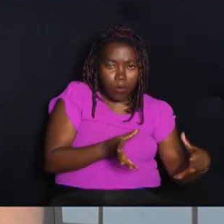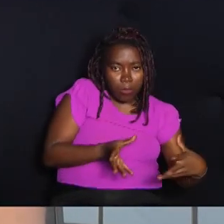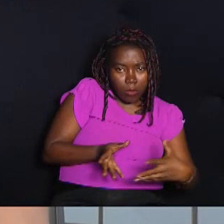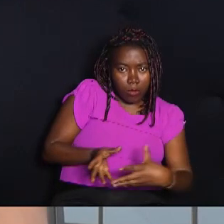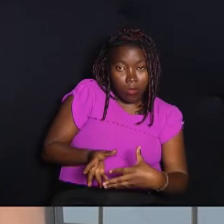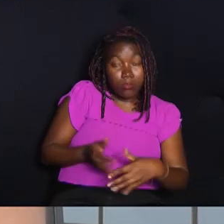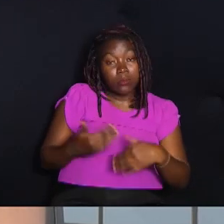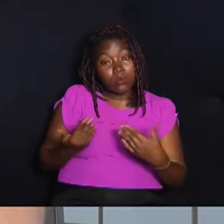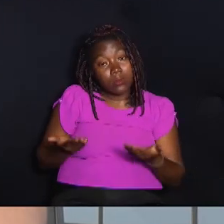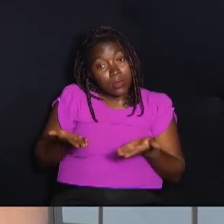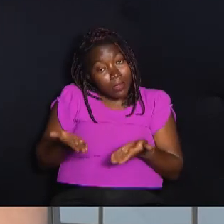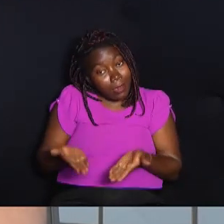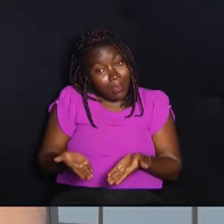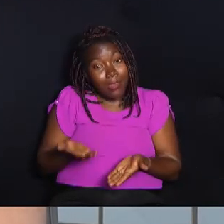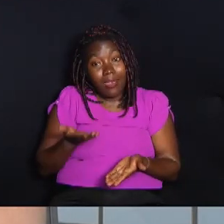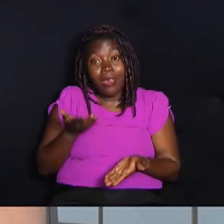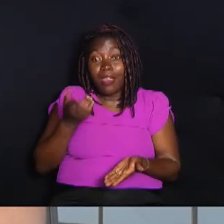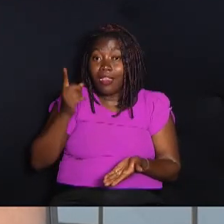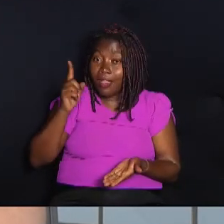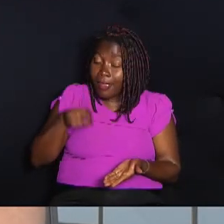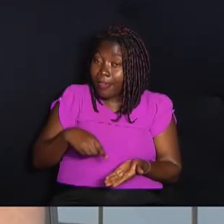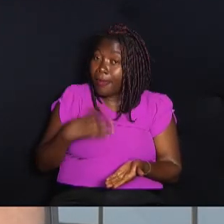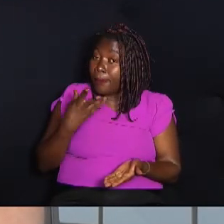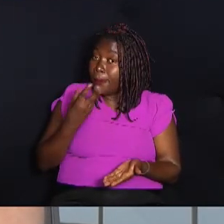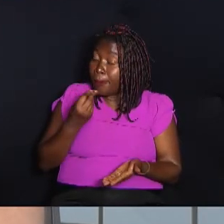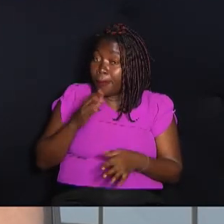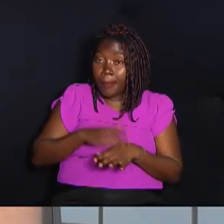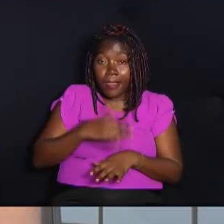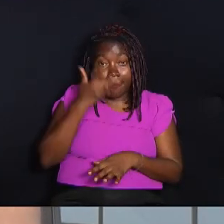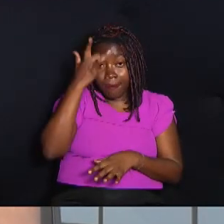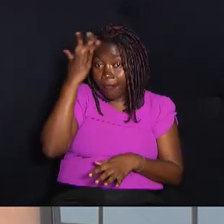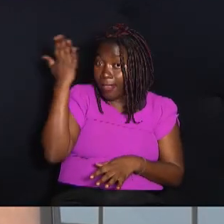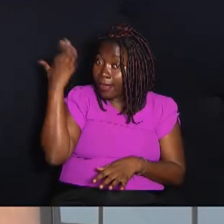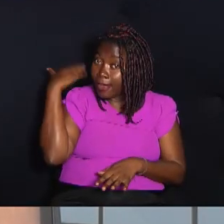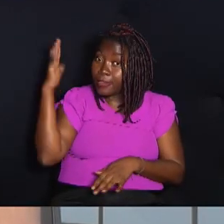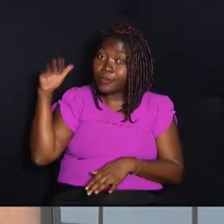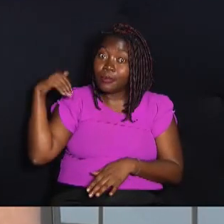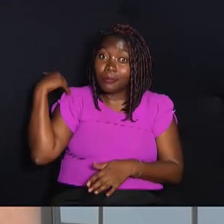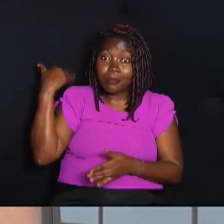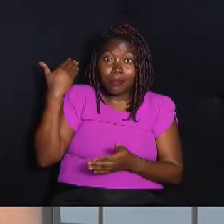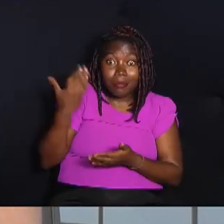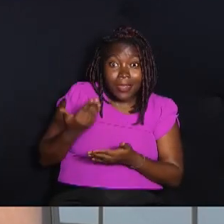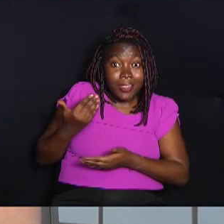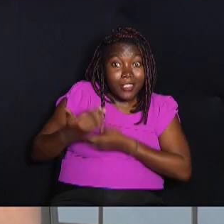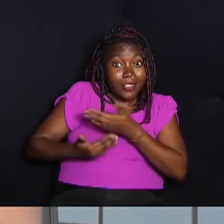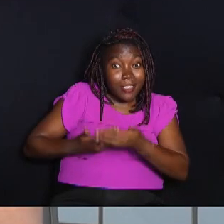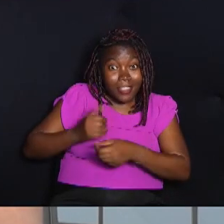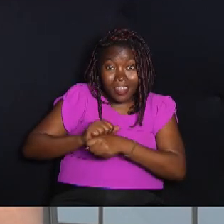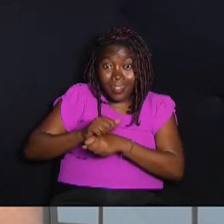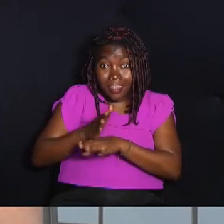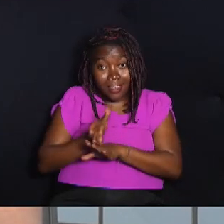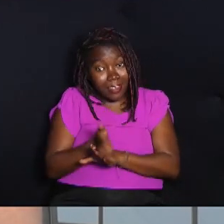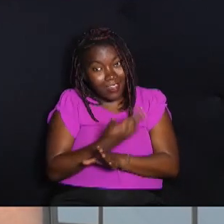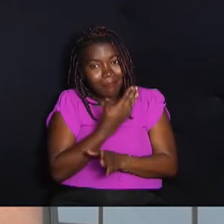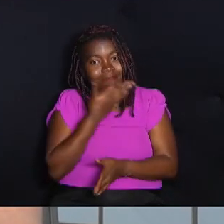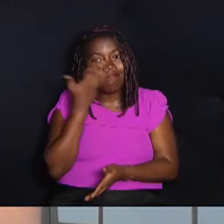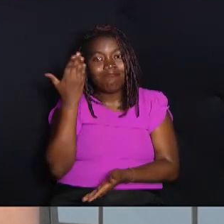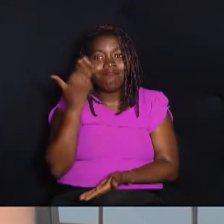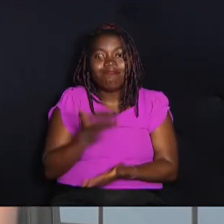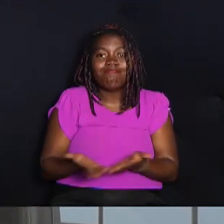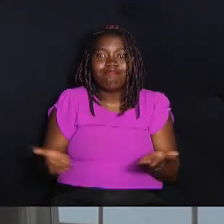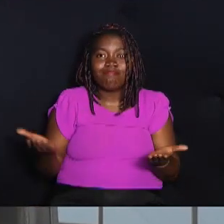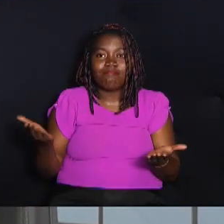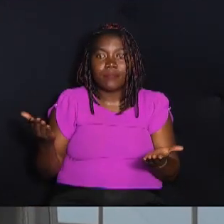Então, isso era muito mais fácil, e depois da pandemia, isso se perdeu. Né? Então, eu acho